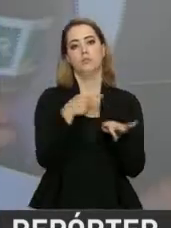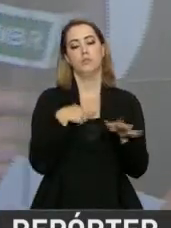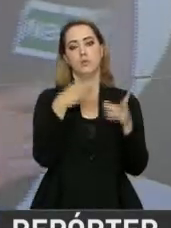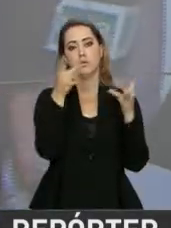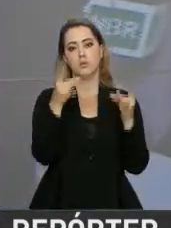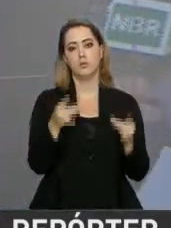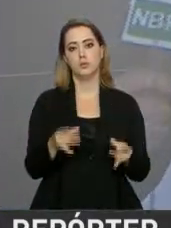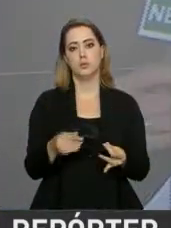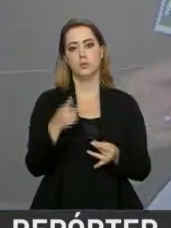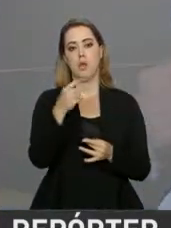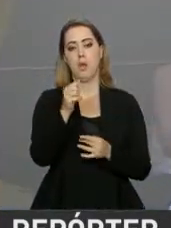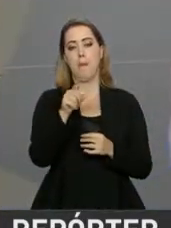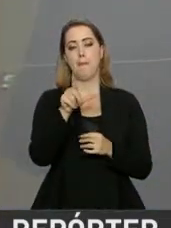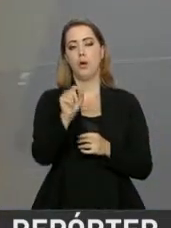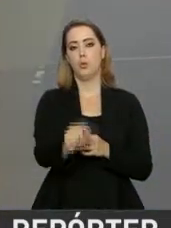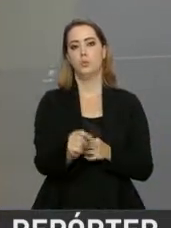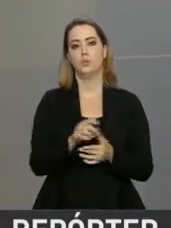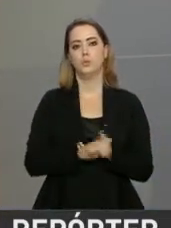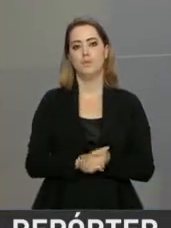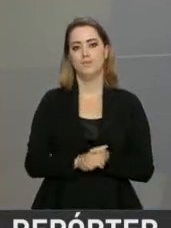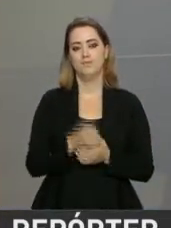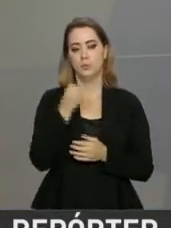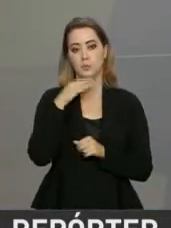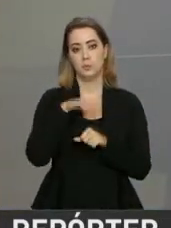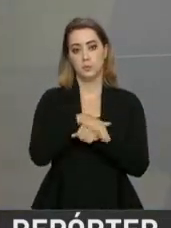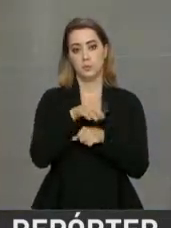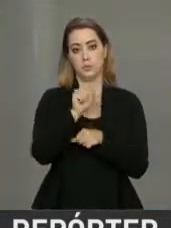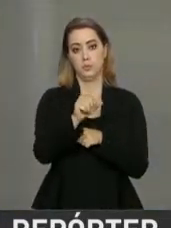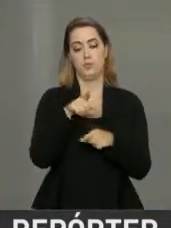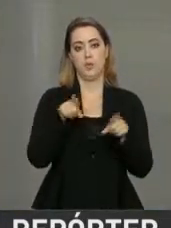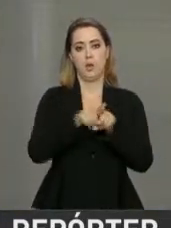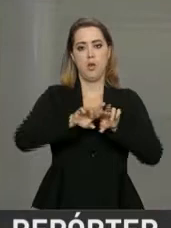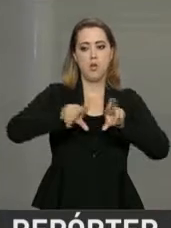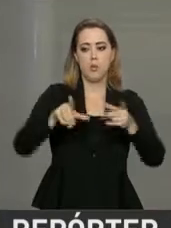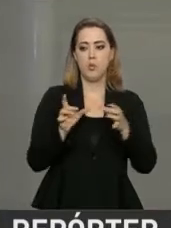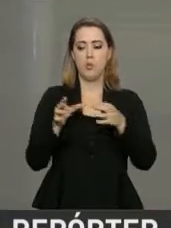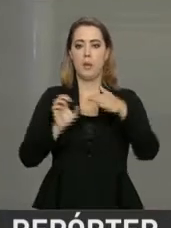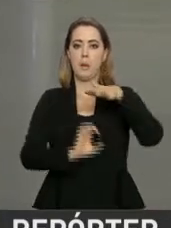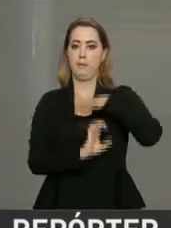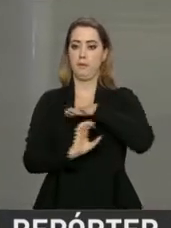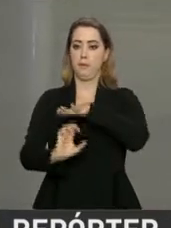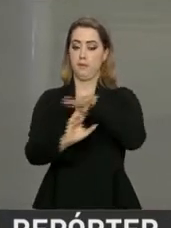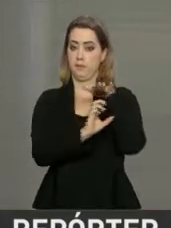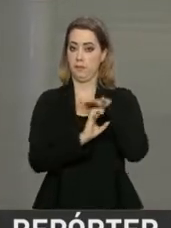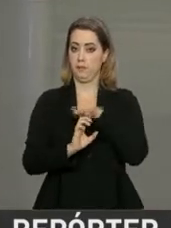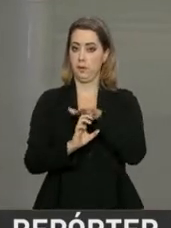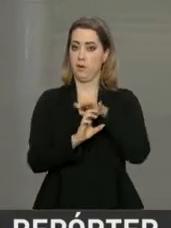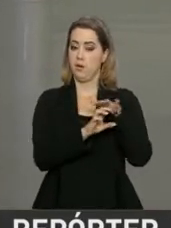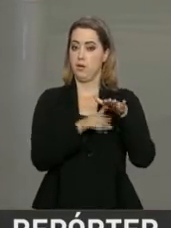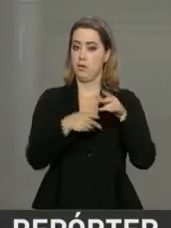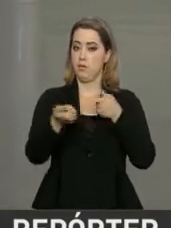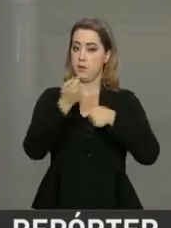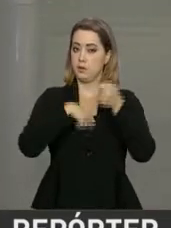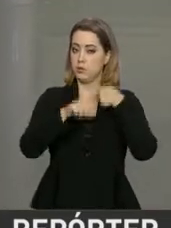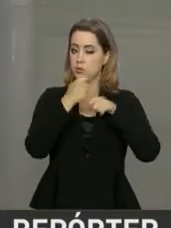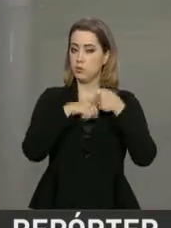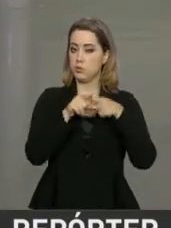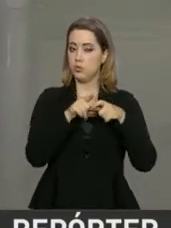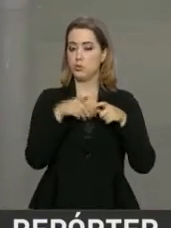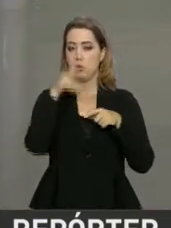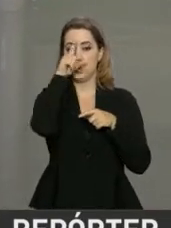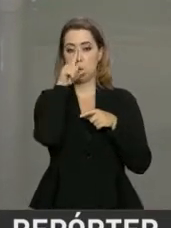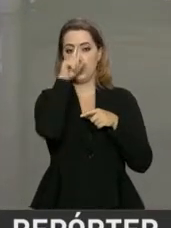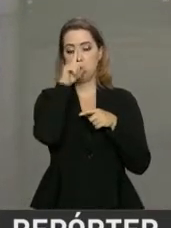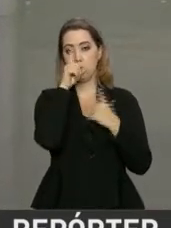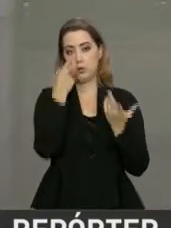sálvia boa noite paulo boa noite luiza além da mud existem outras duas grandes agências de classificação de risco no